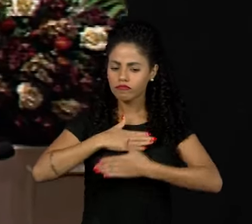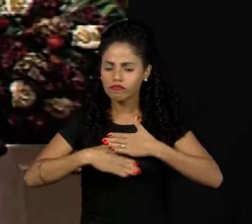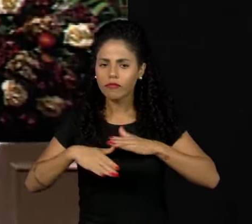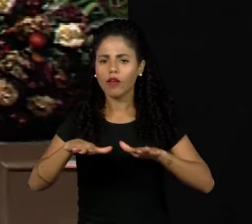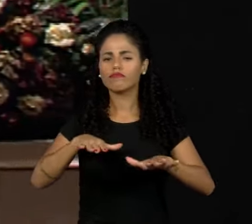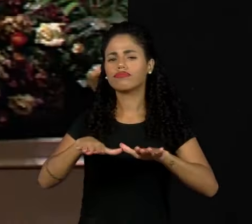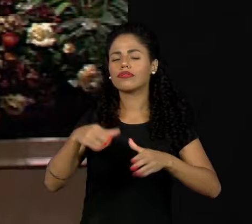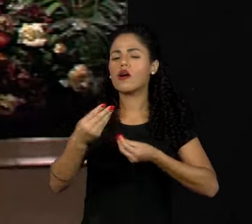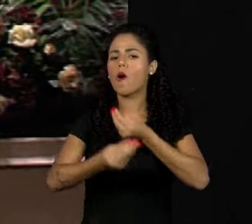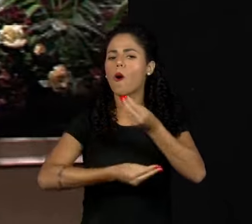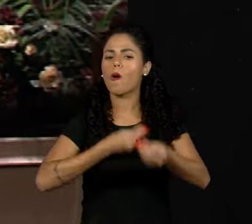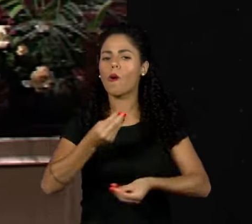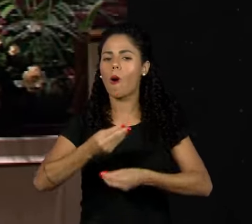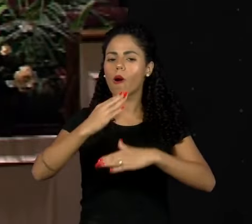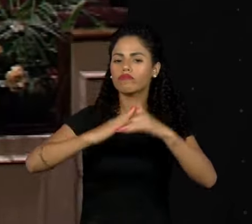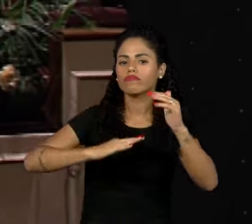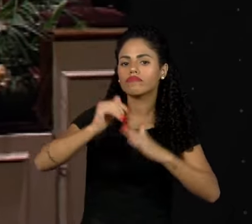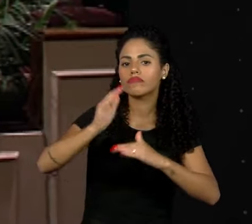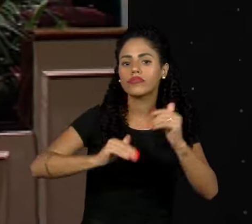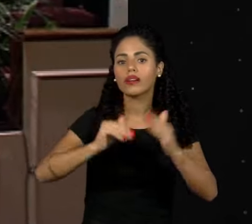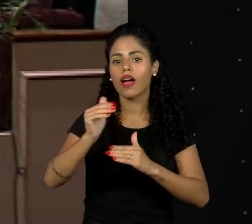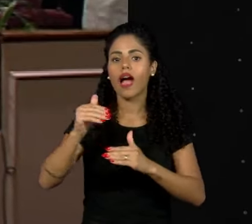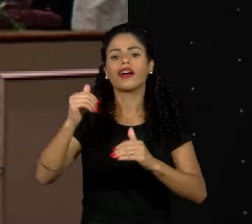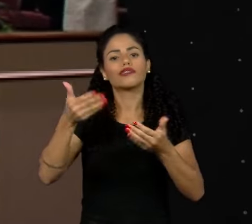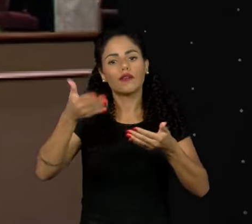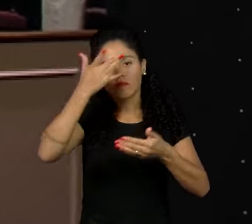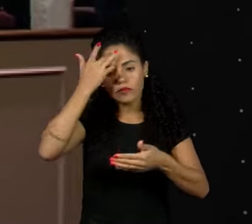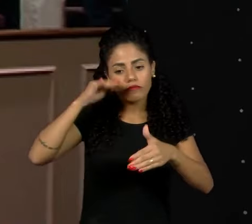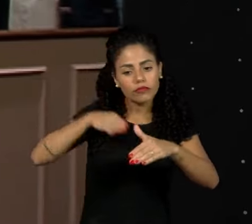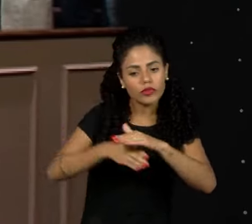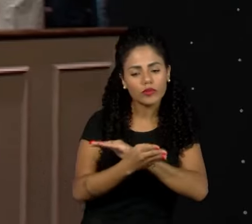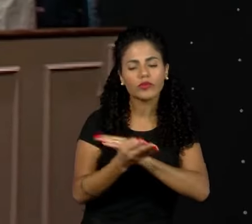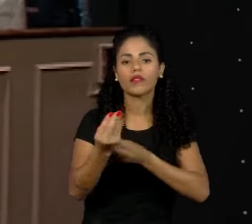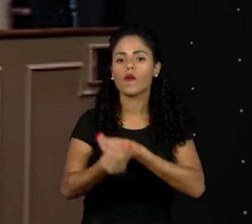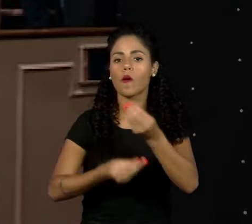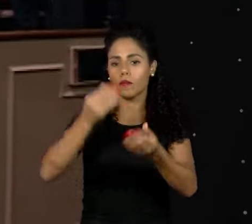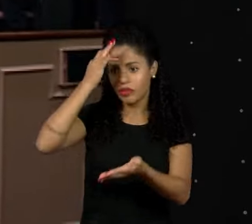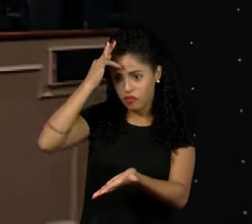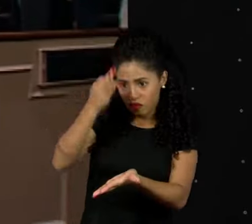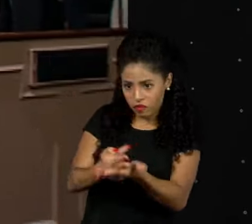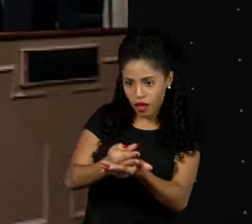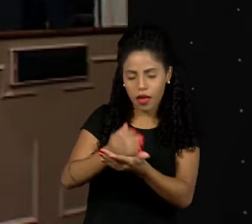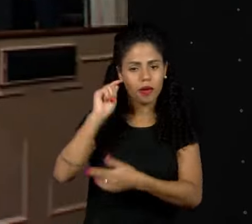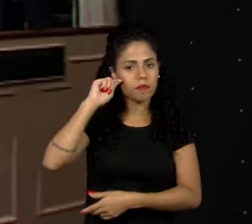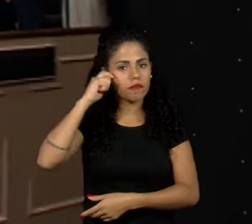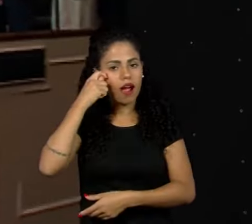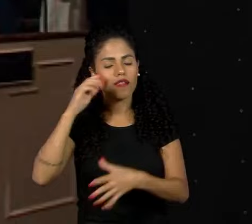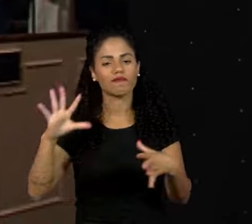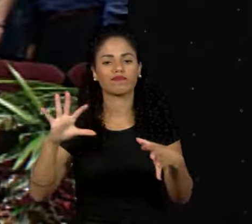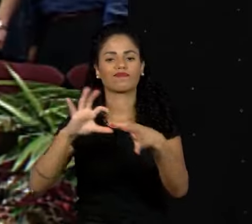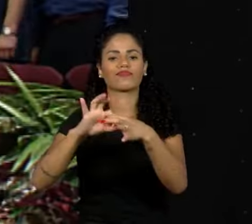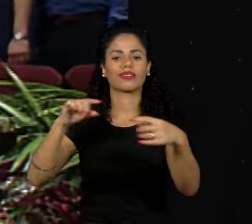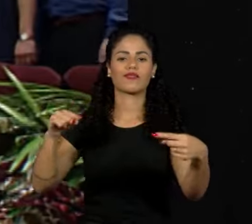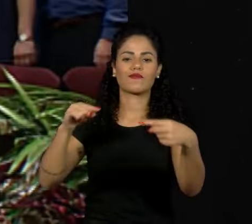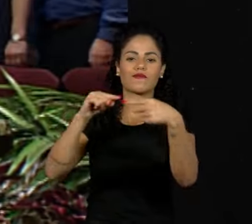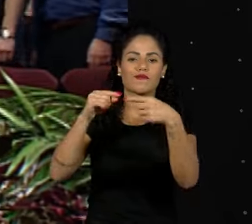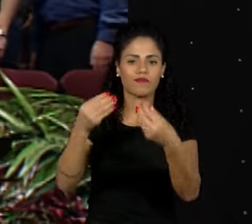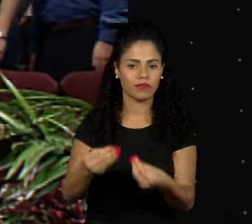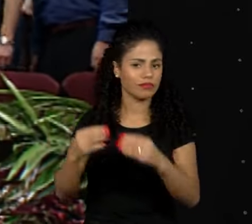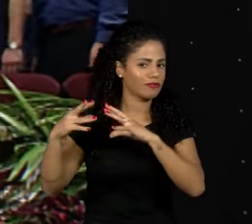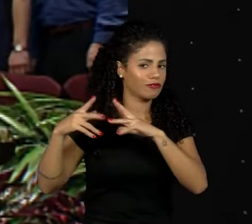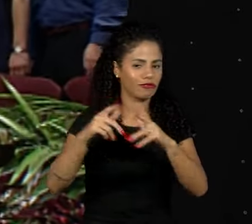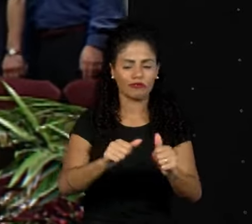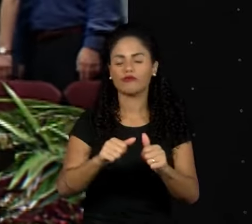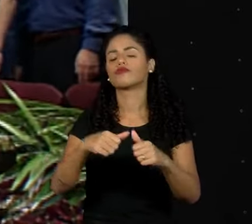a dinâmica religiosa desse povo. Então, fé e negritude, nesse sentido, tem toda